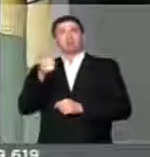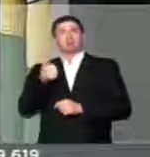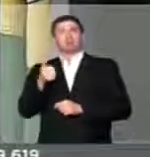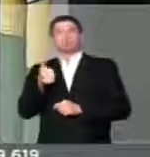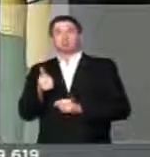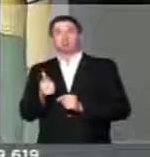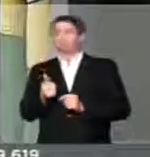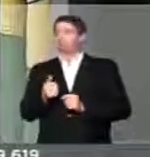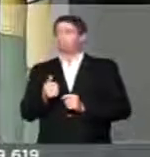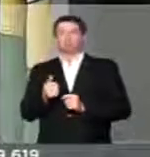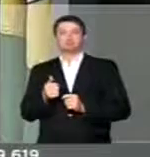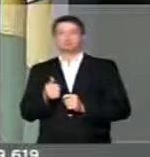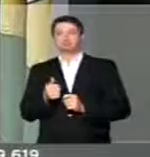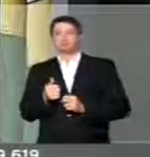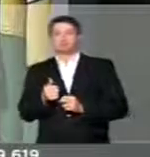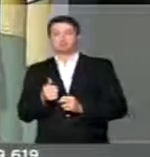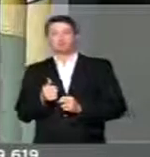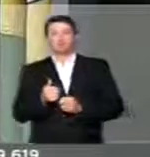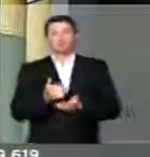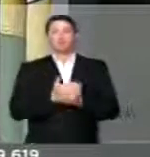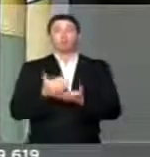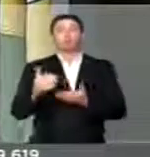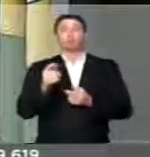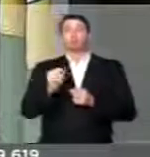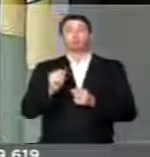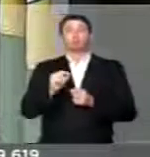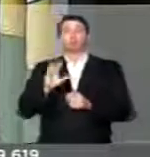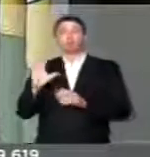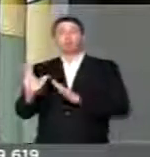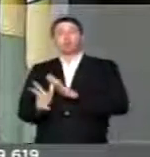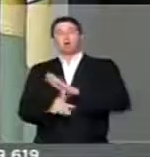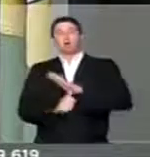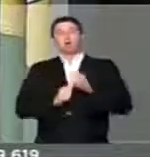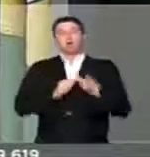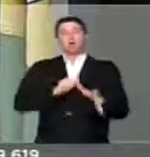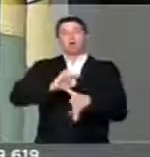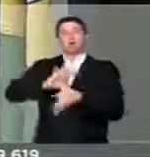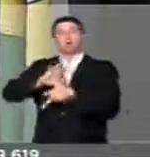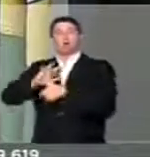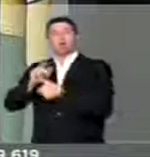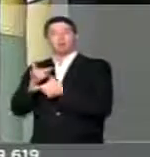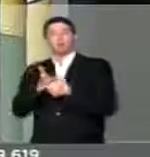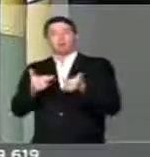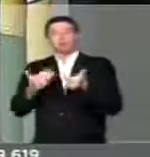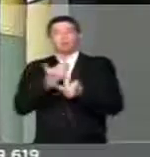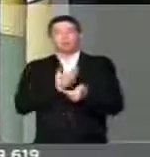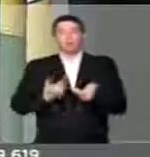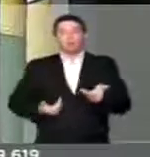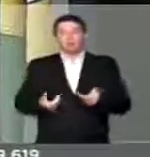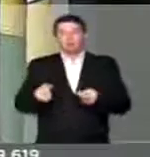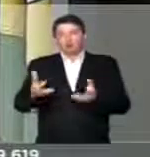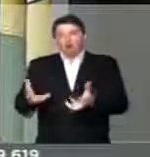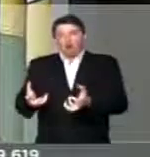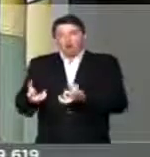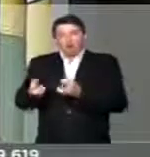fosse, passou a dilapidar o patrimônio público. E